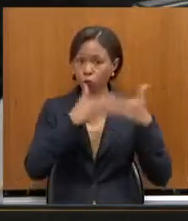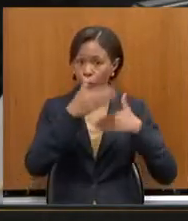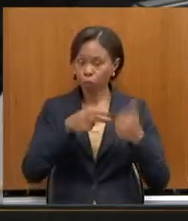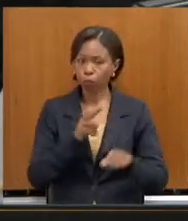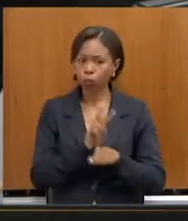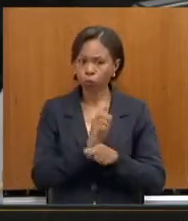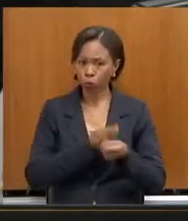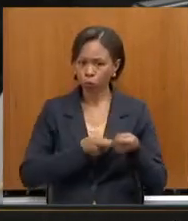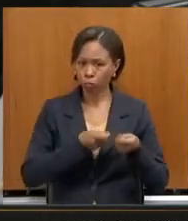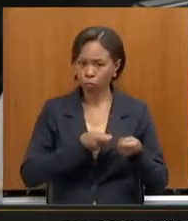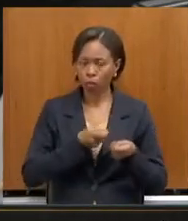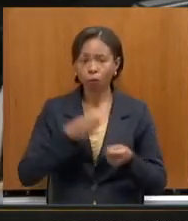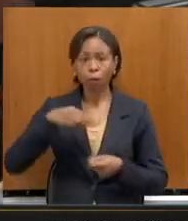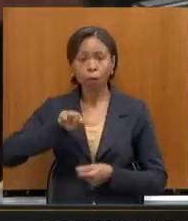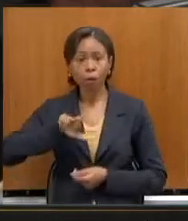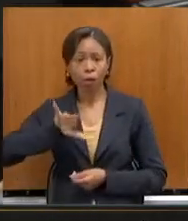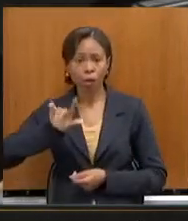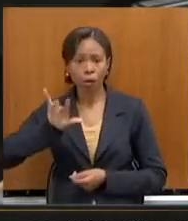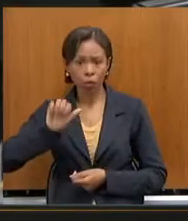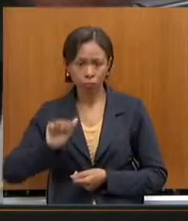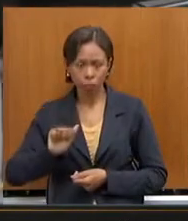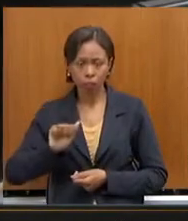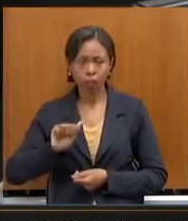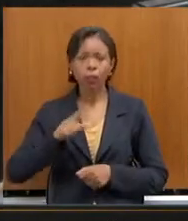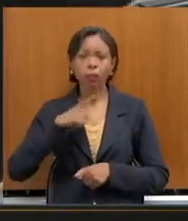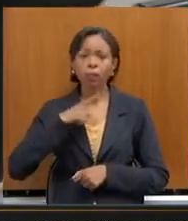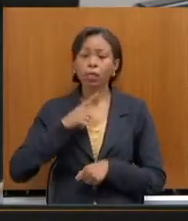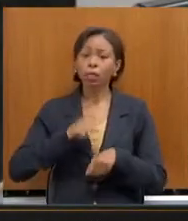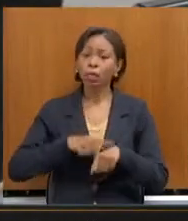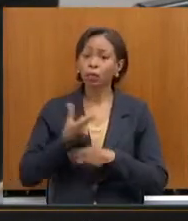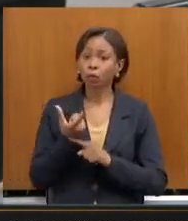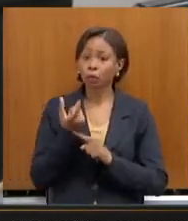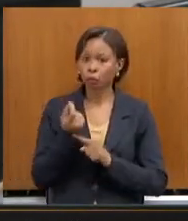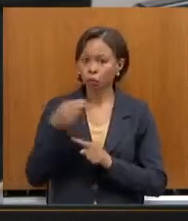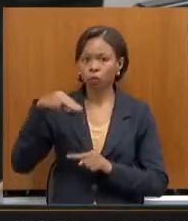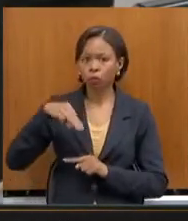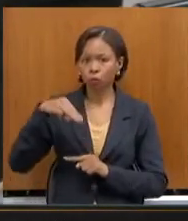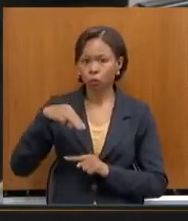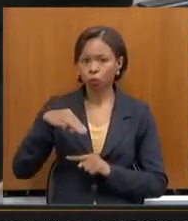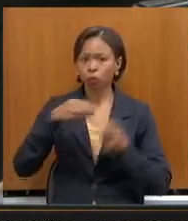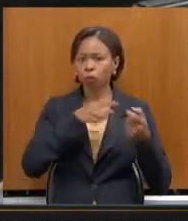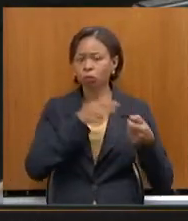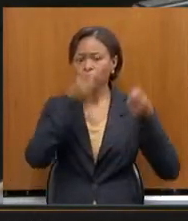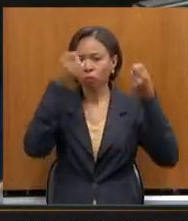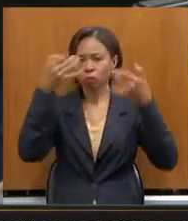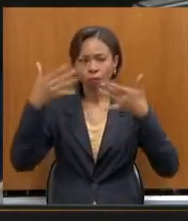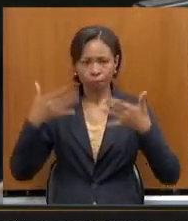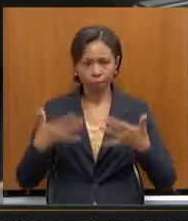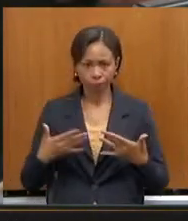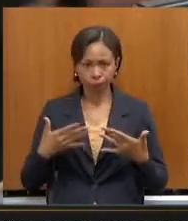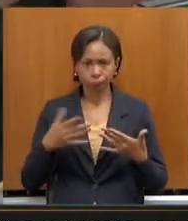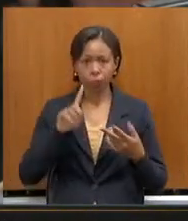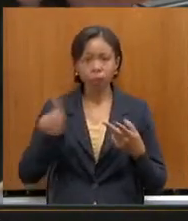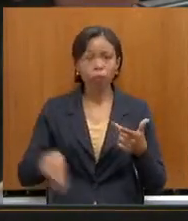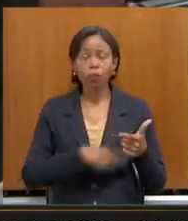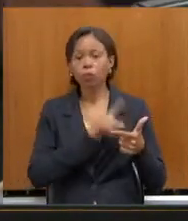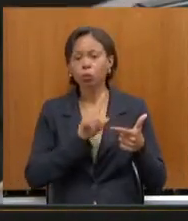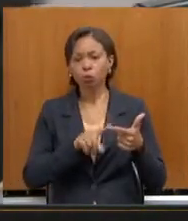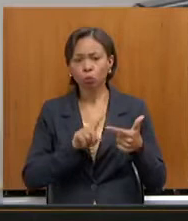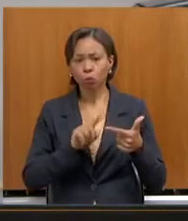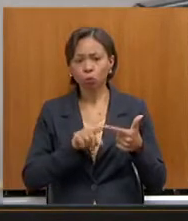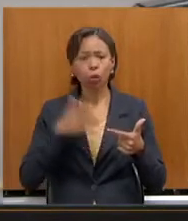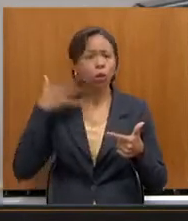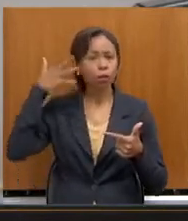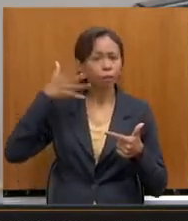senhora Marília Carvalho de Melo disporá de até 20 minutos para sua exposição na sequência será